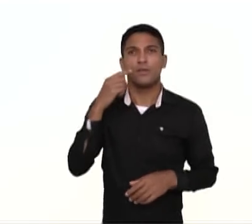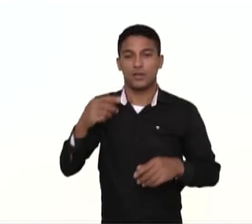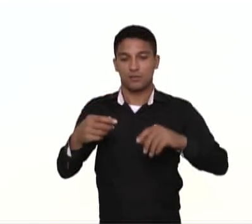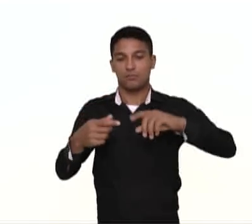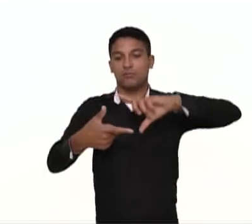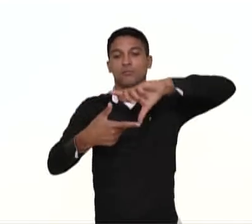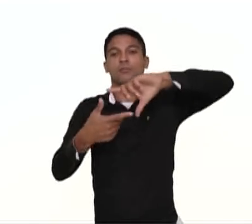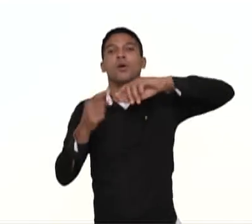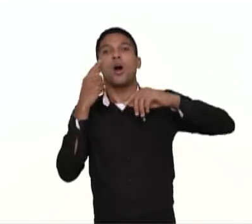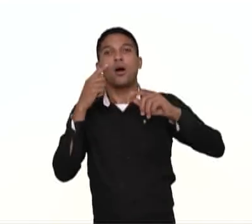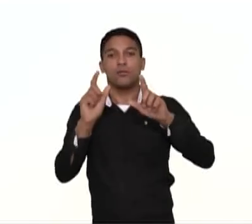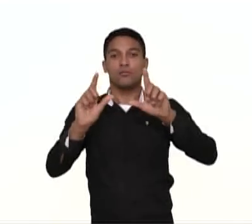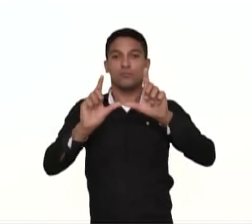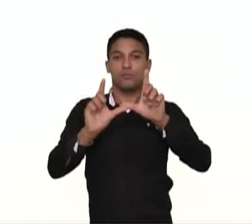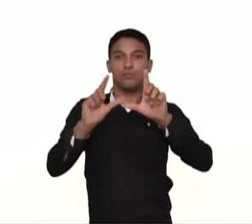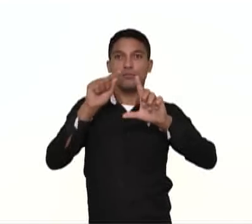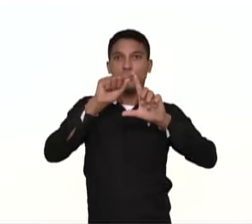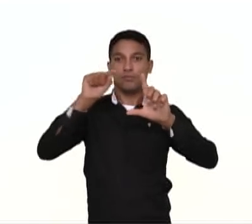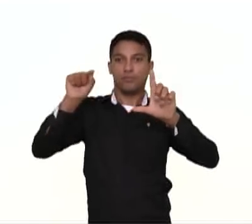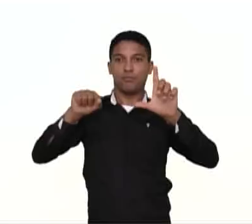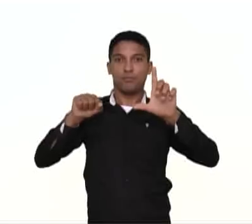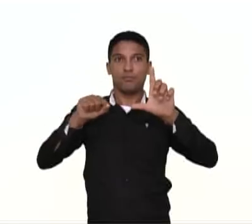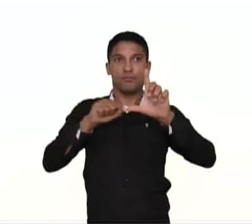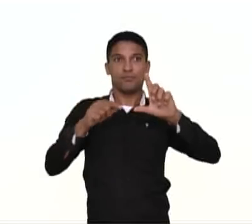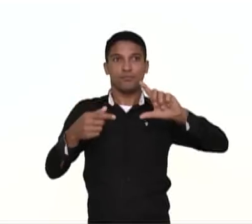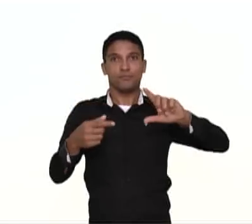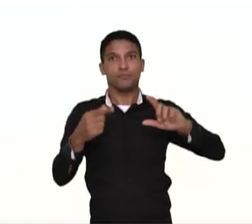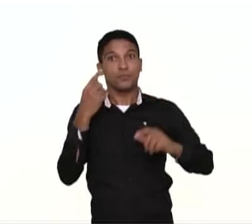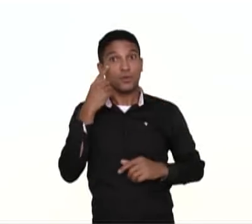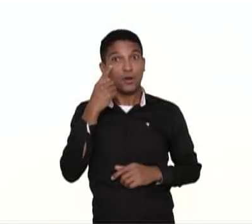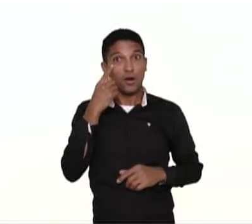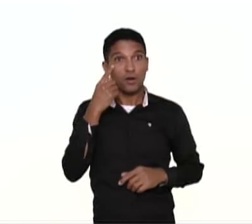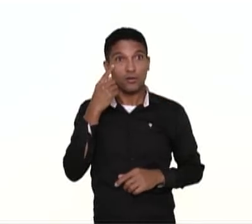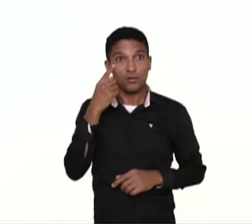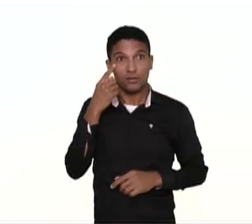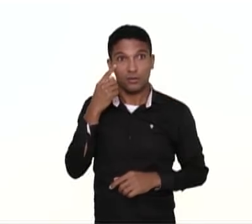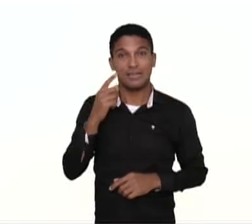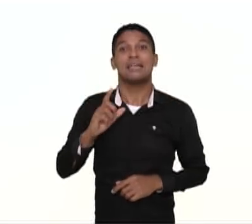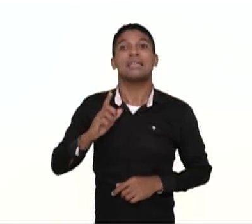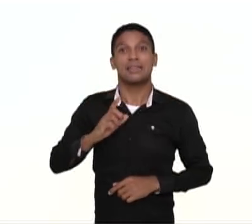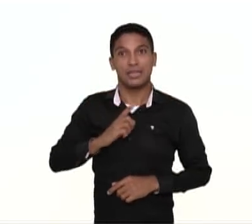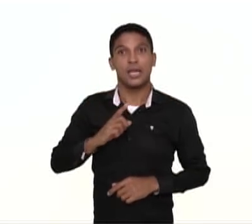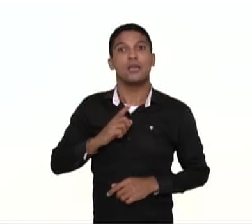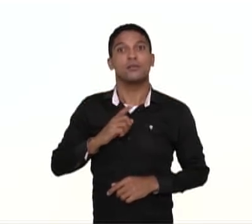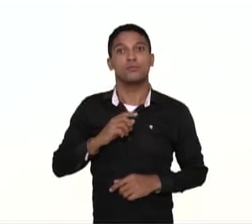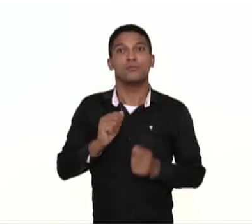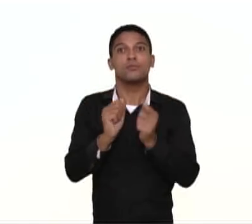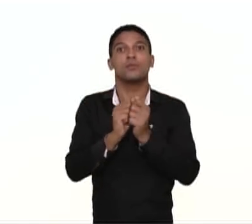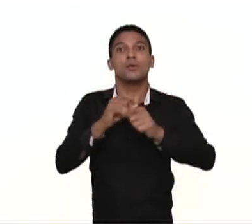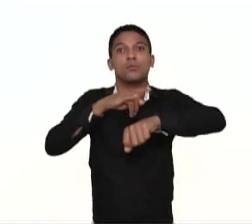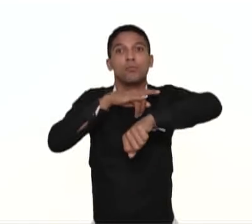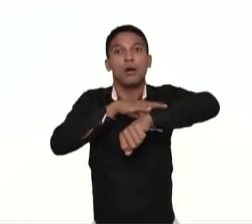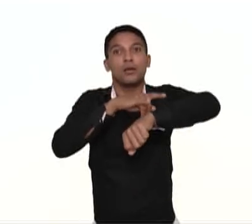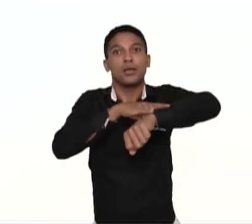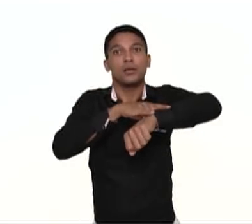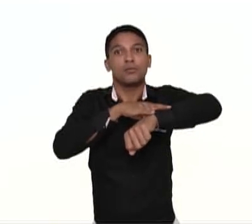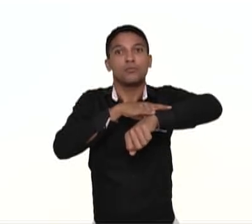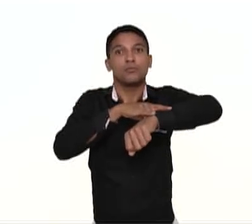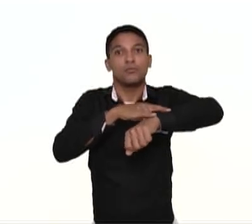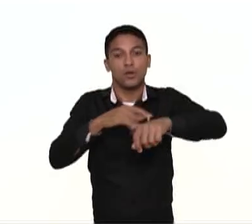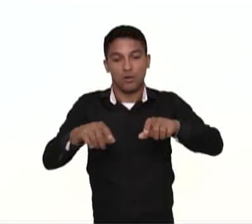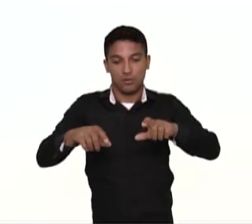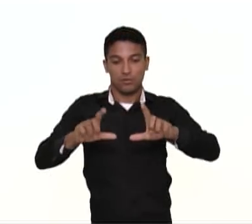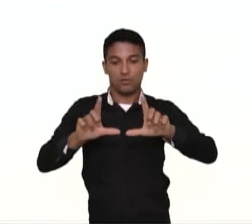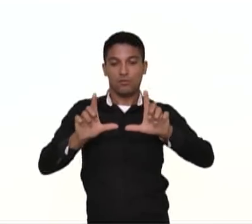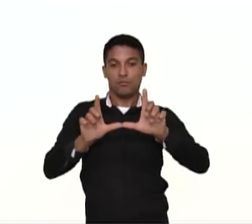dormitório retangular, incluindo o banheiro. Então não está descontando a área do banheiro, né? Está contando